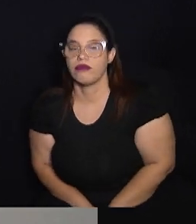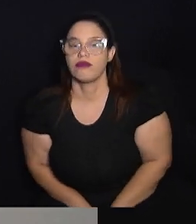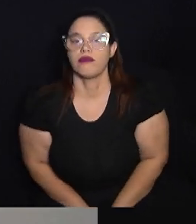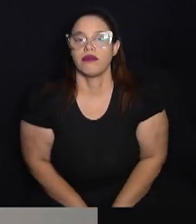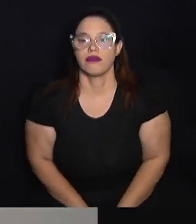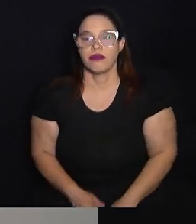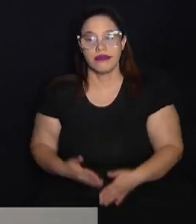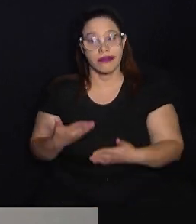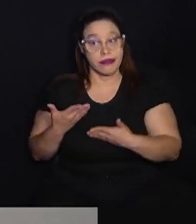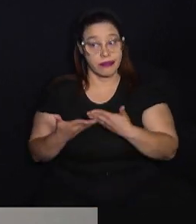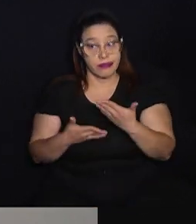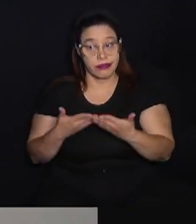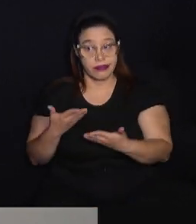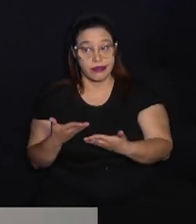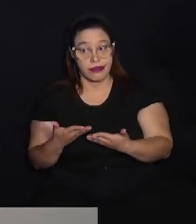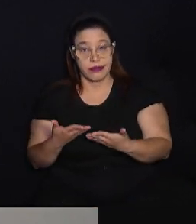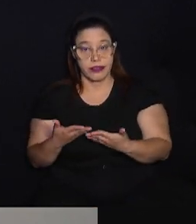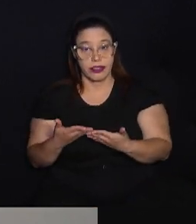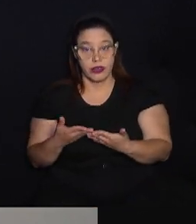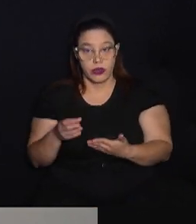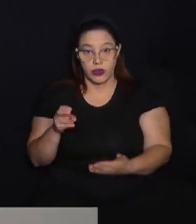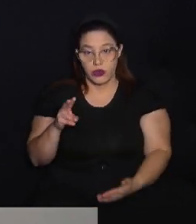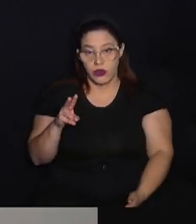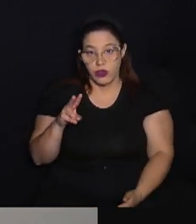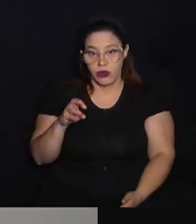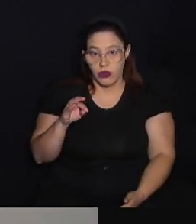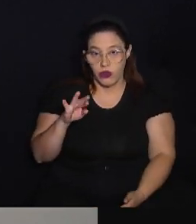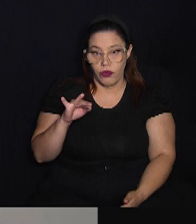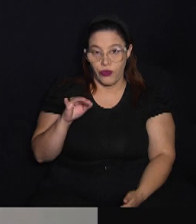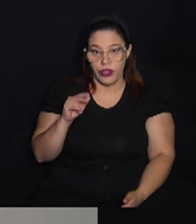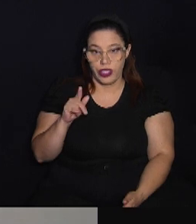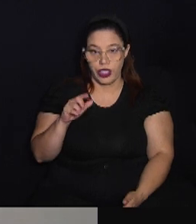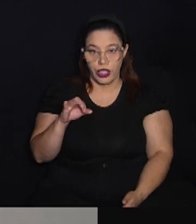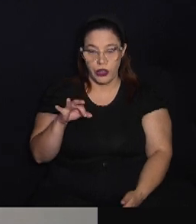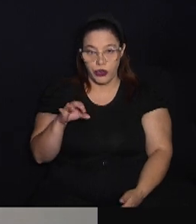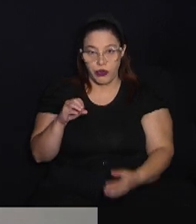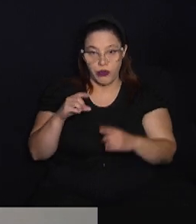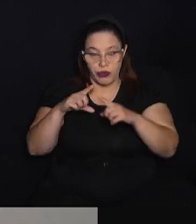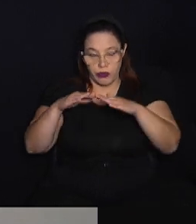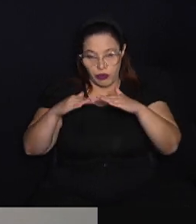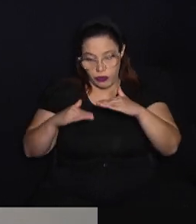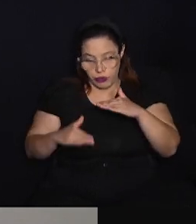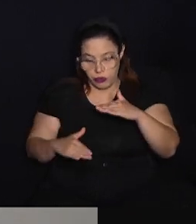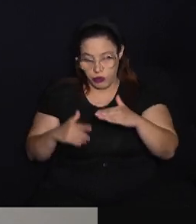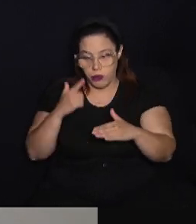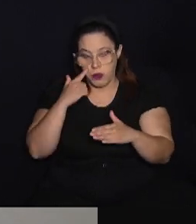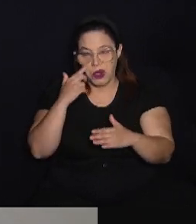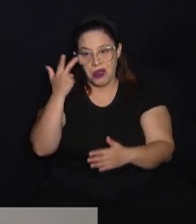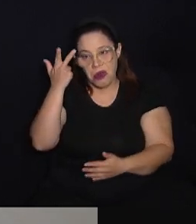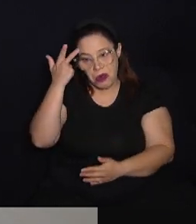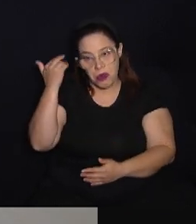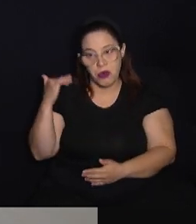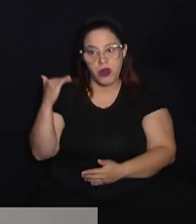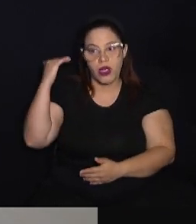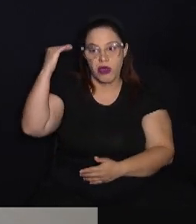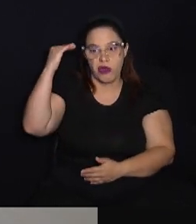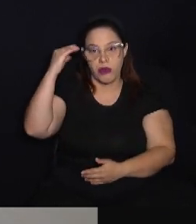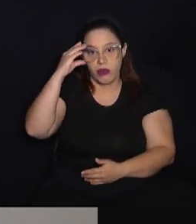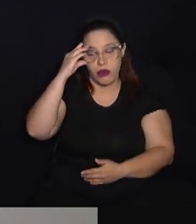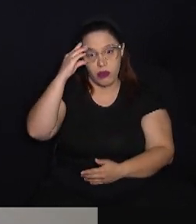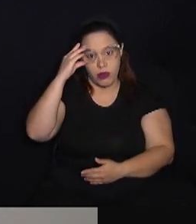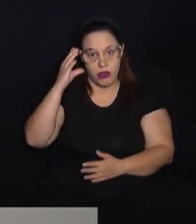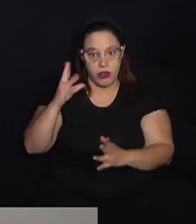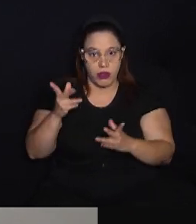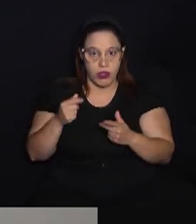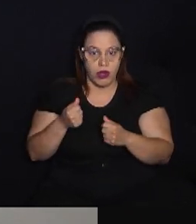Geralmente, as crianças elas têm um vitiligo em menor proporção do que o vitiligo que a gente está acostumado com os adultos. Então, geralmente